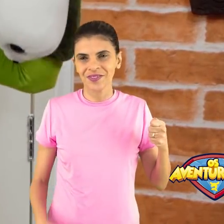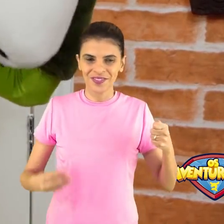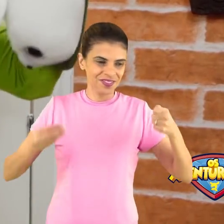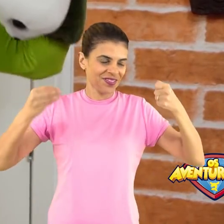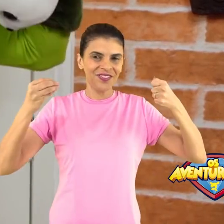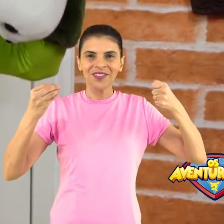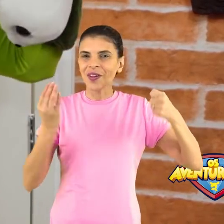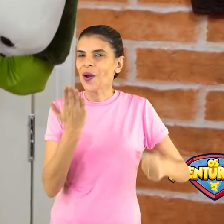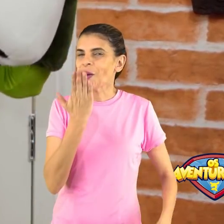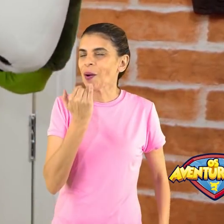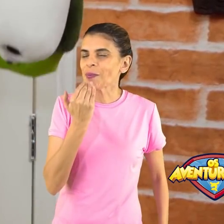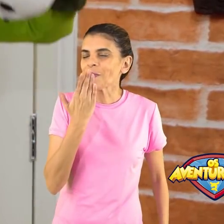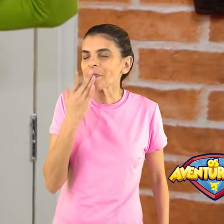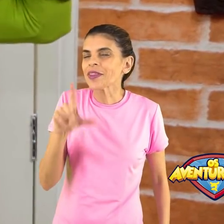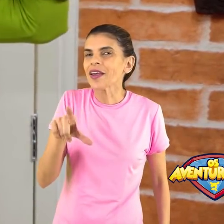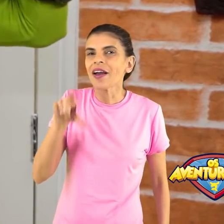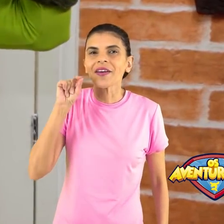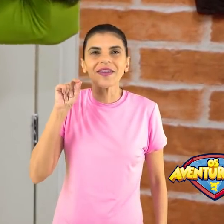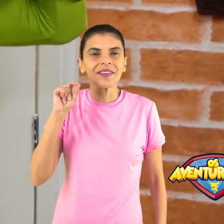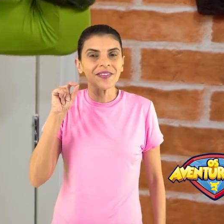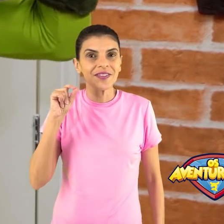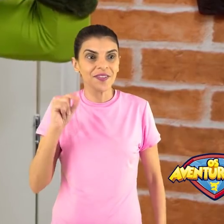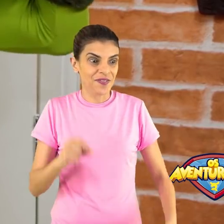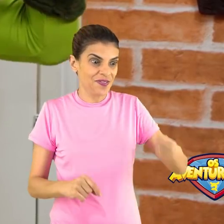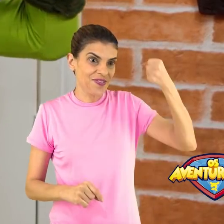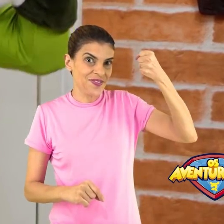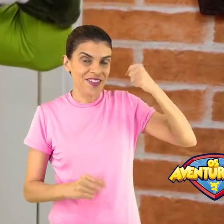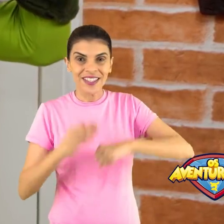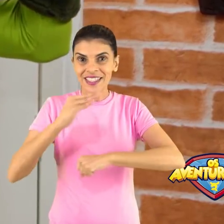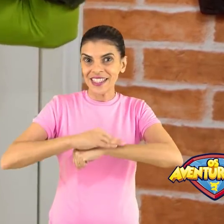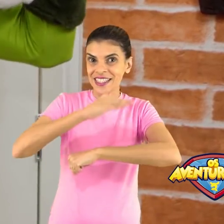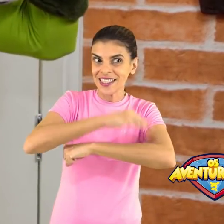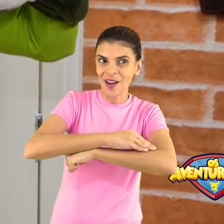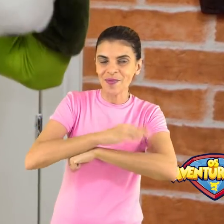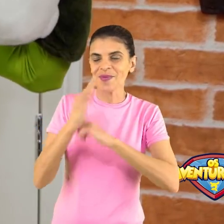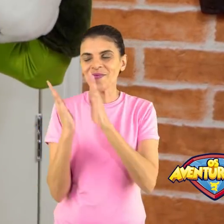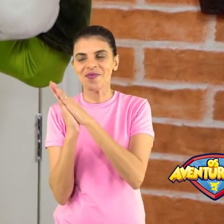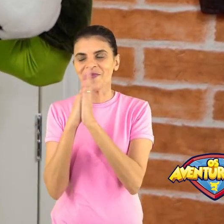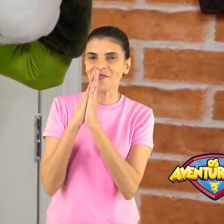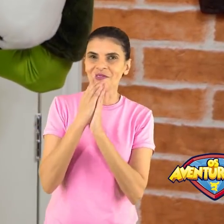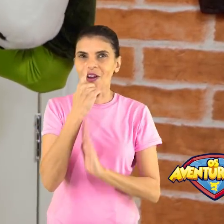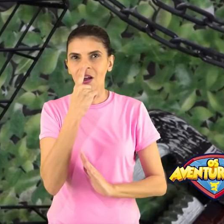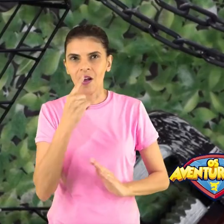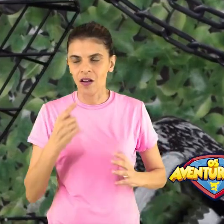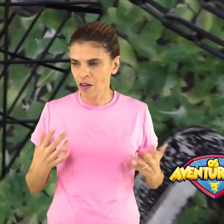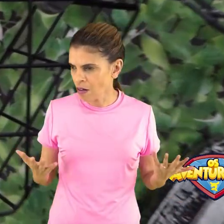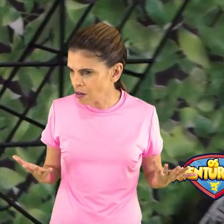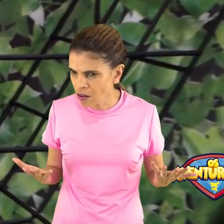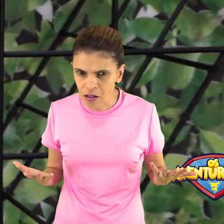Sua comida favorita. Foca e sapo de pelúcia.